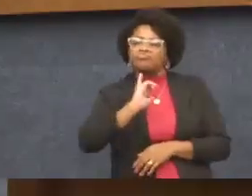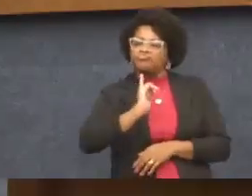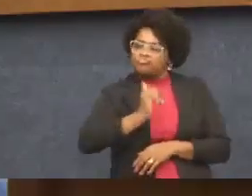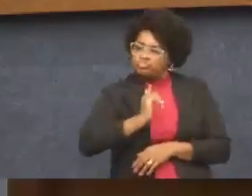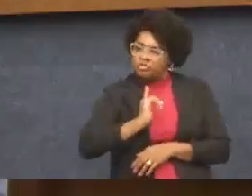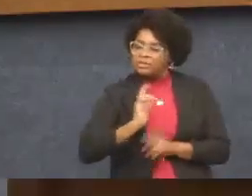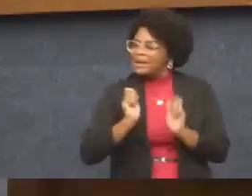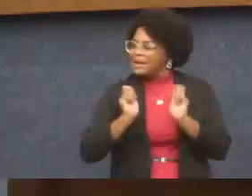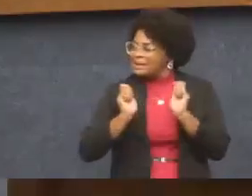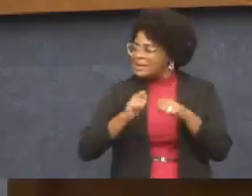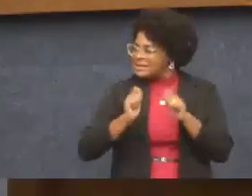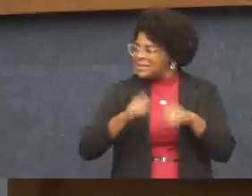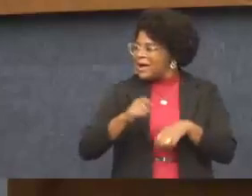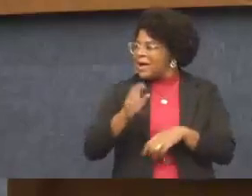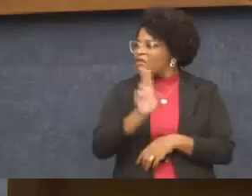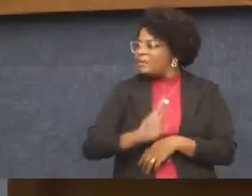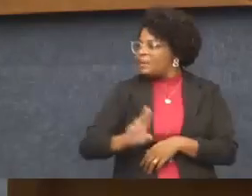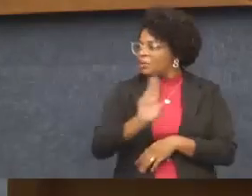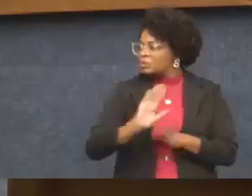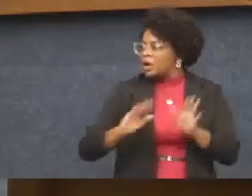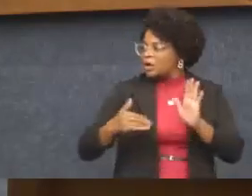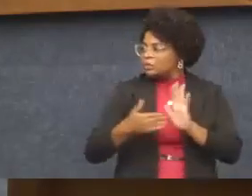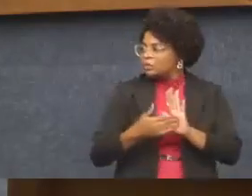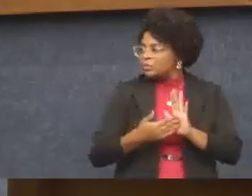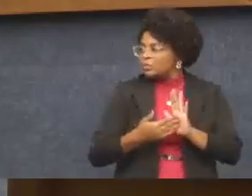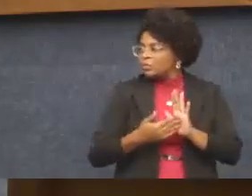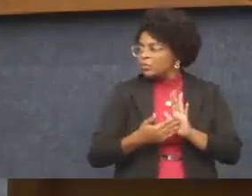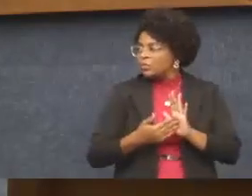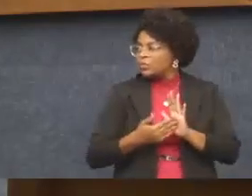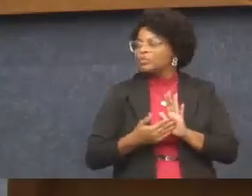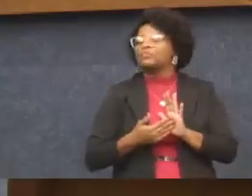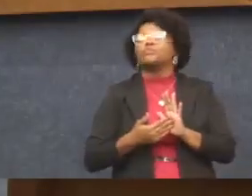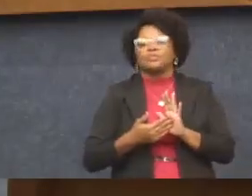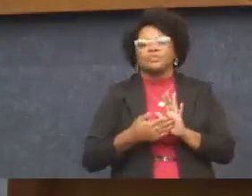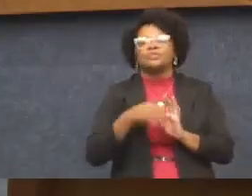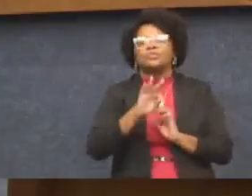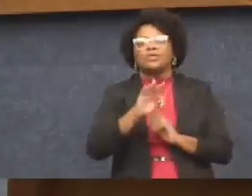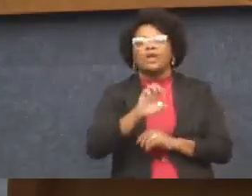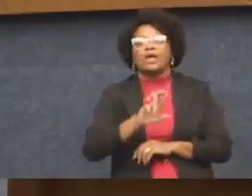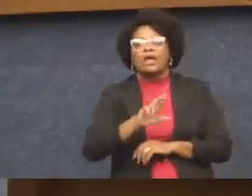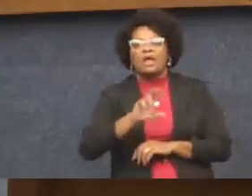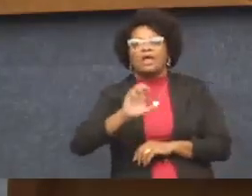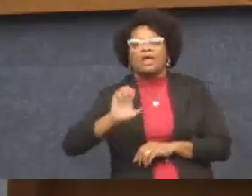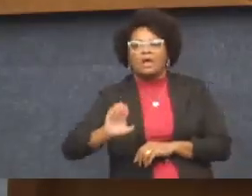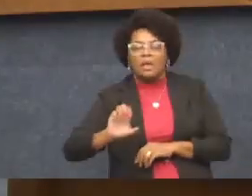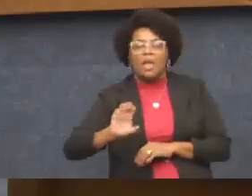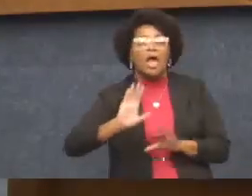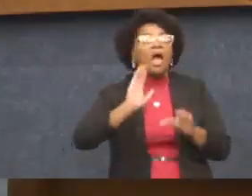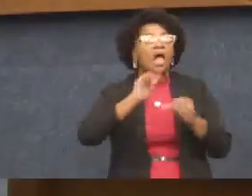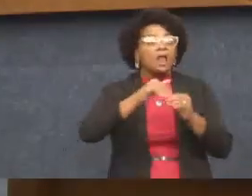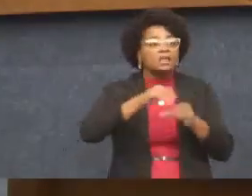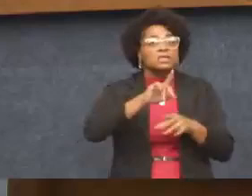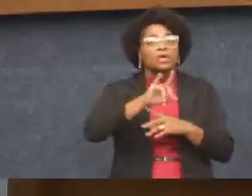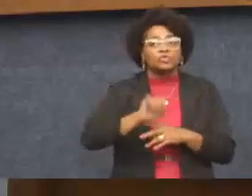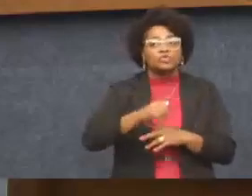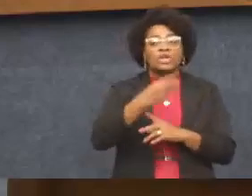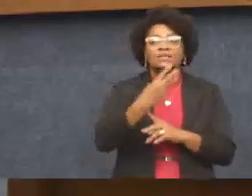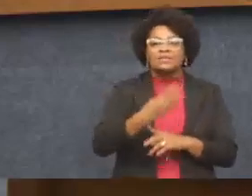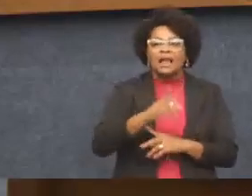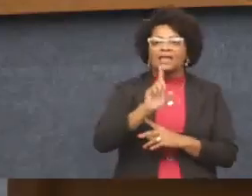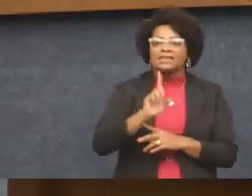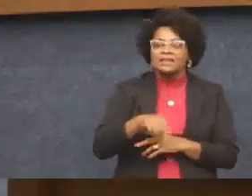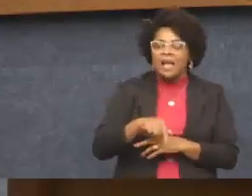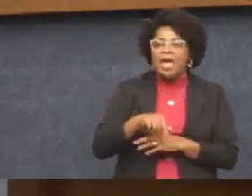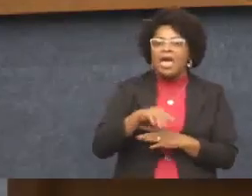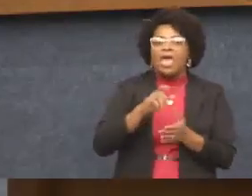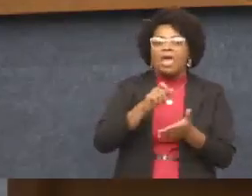dados do sistema eleitoral do TRE. Então, de toda forma, a eleição do dia 3 vai ser uma eleição manual,